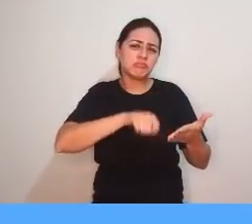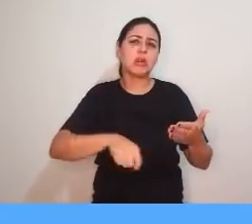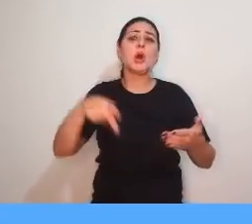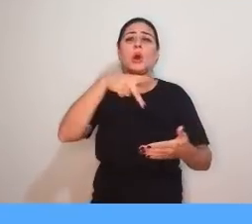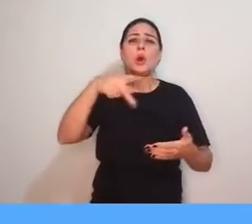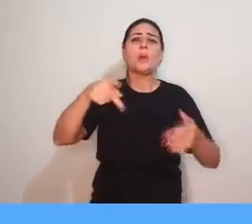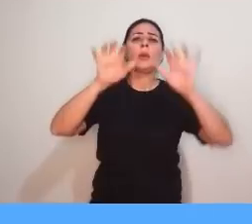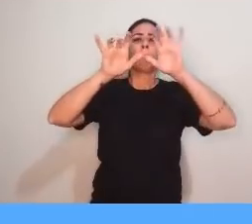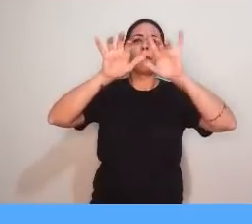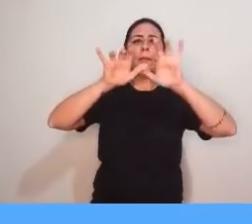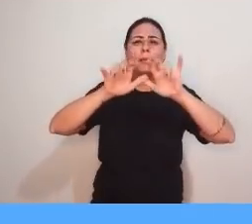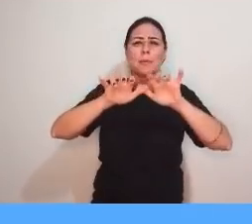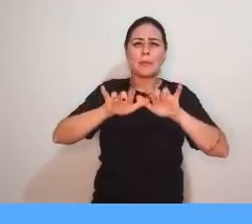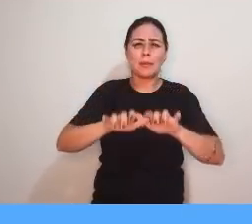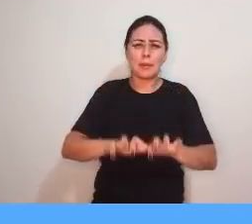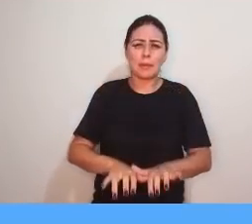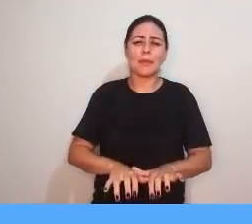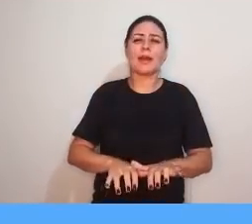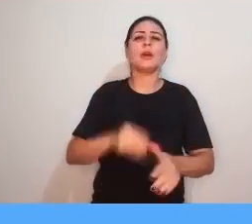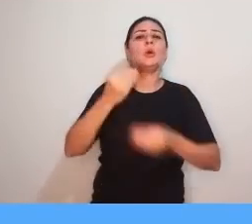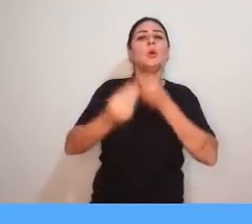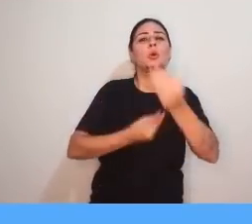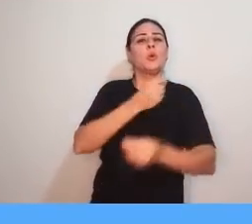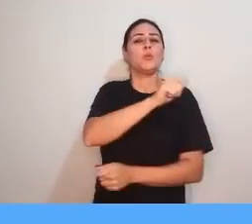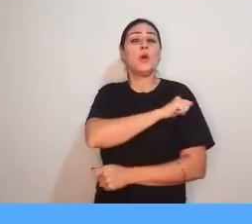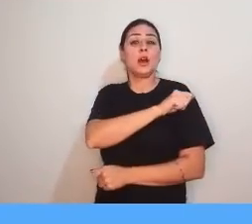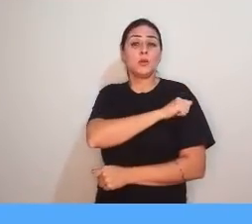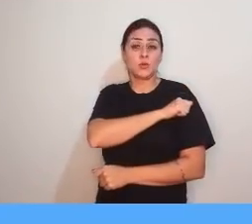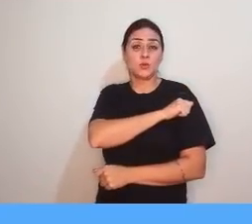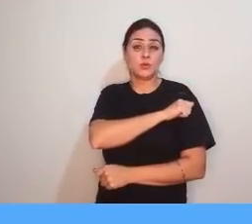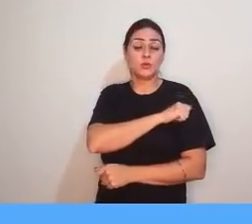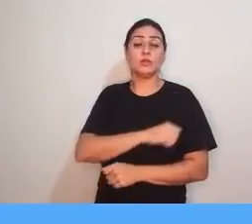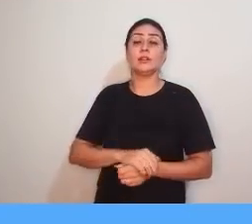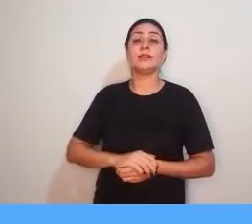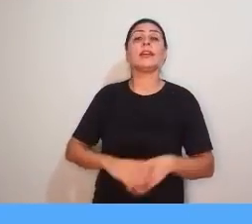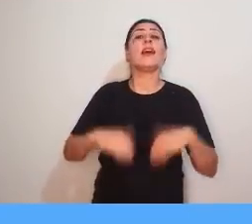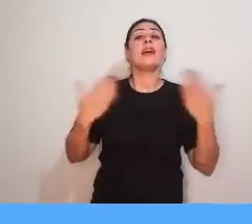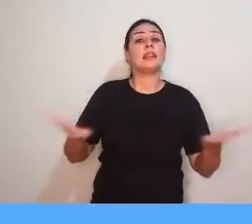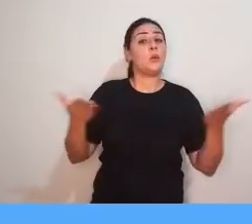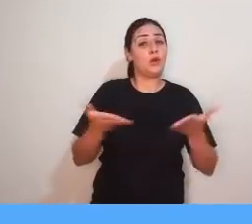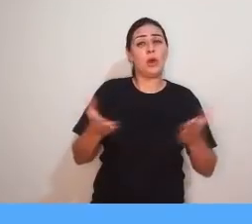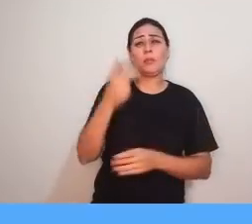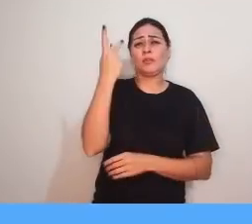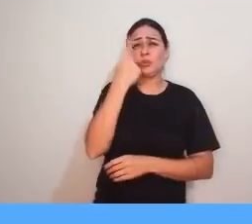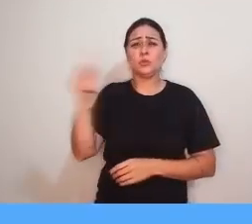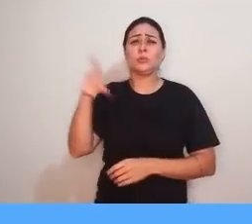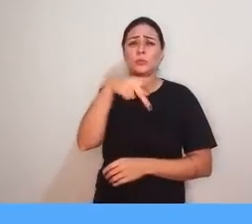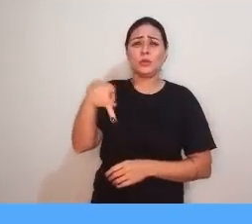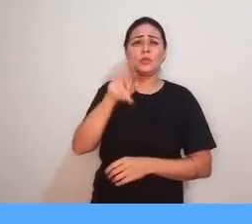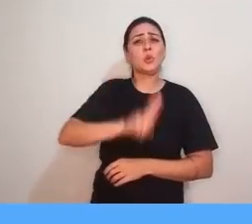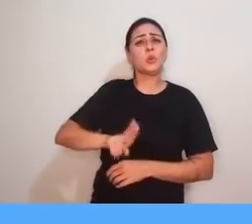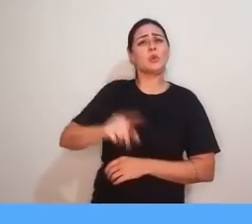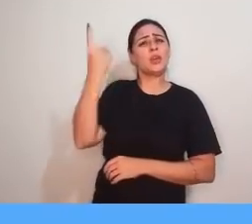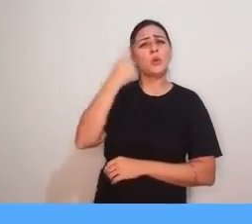estudante, tá? Então, agora o professor não vai concentrar isso no último momento. Ele vai fazer isso agora durante todo o processo,